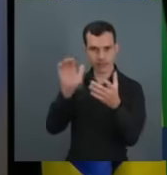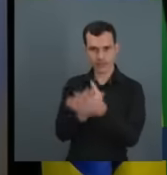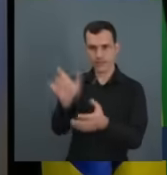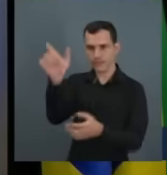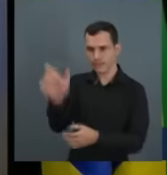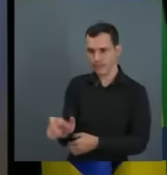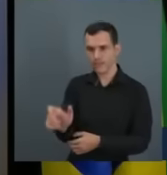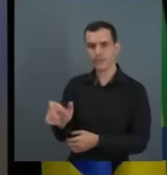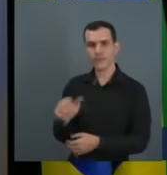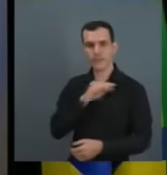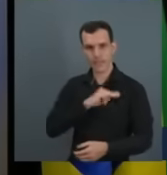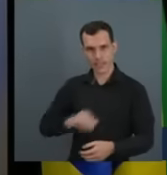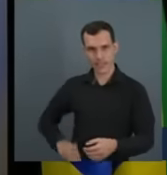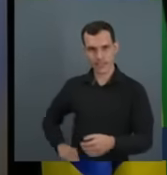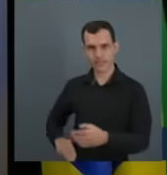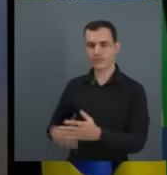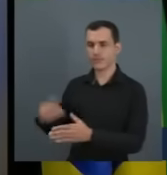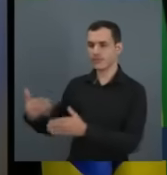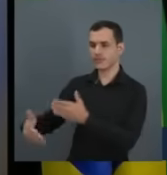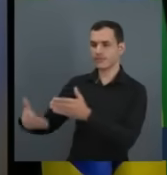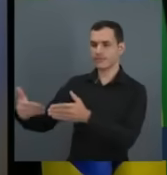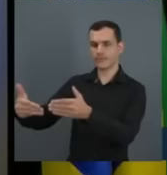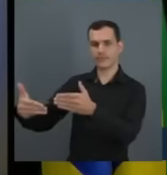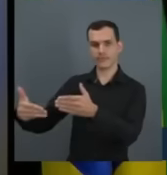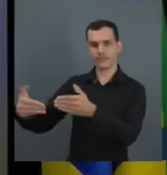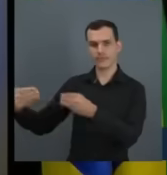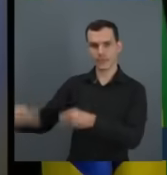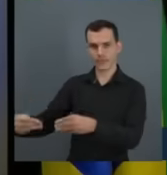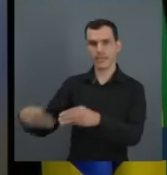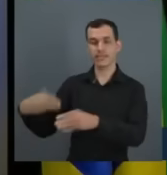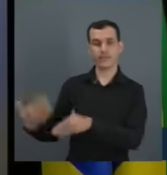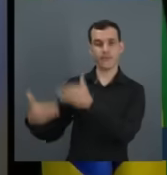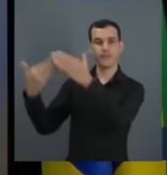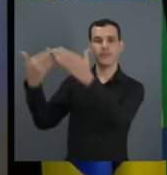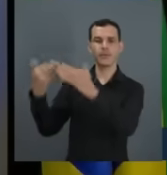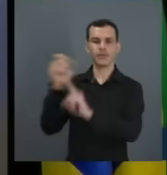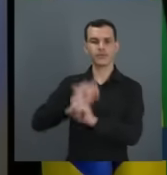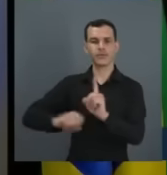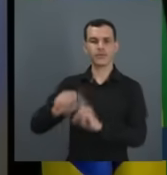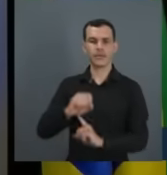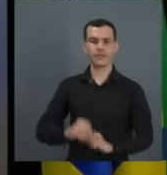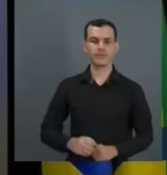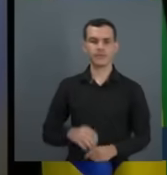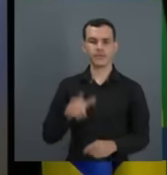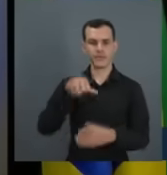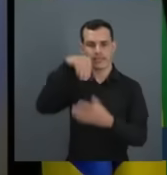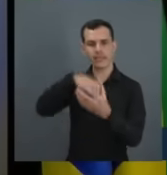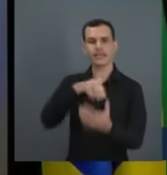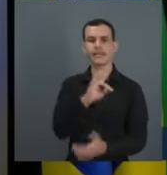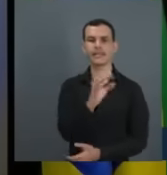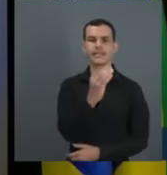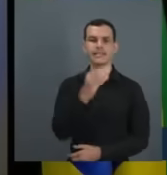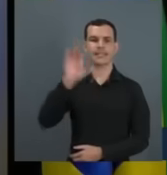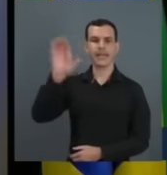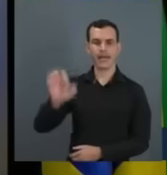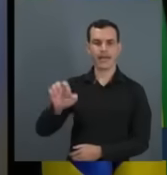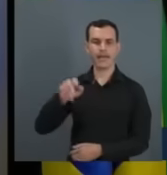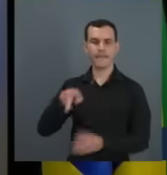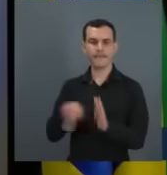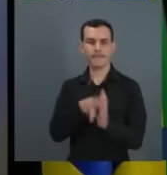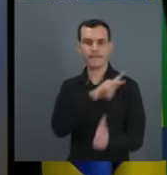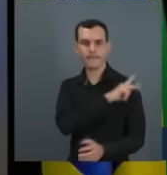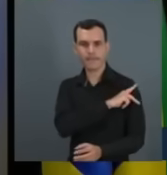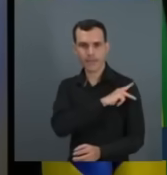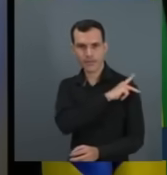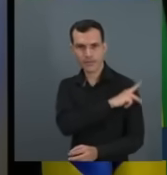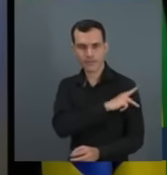Dias, para o TCE do Piauí. Aline Peixoto, esposa do ministro da Casa Civil, Rui